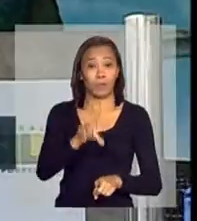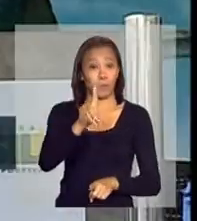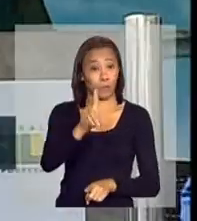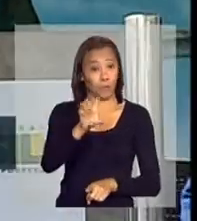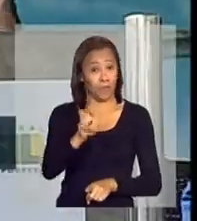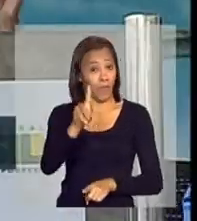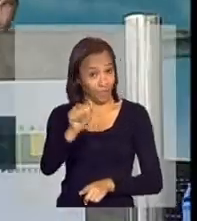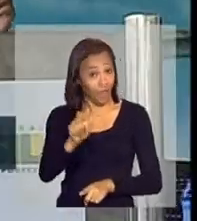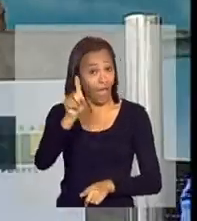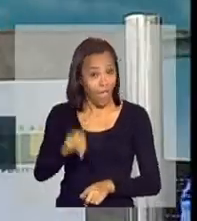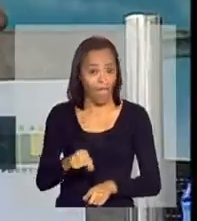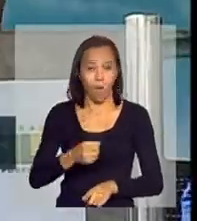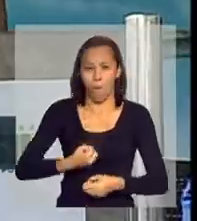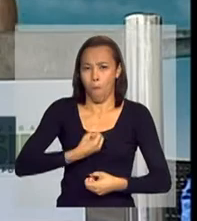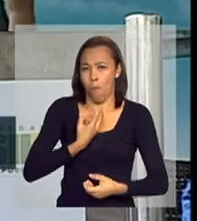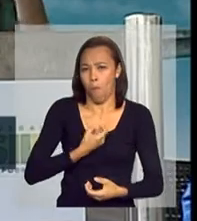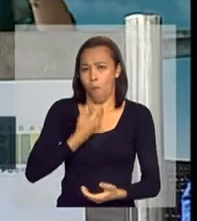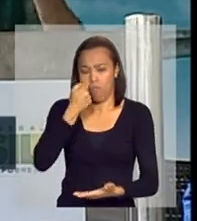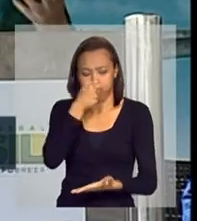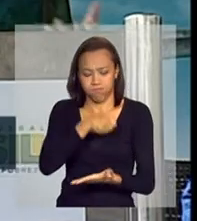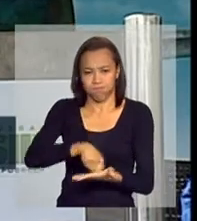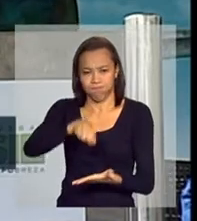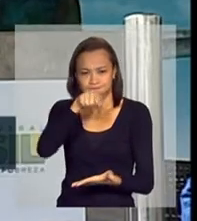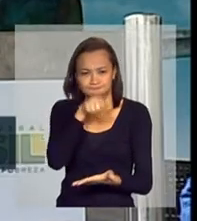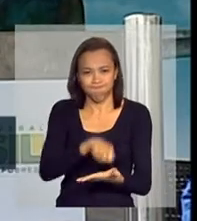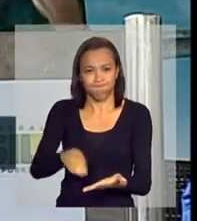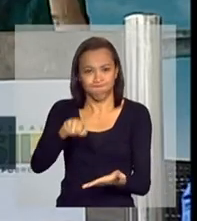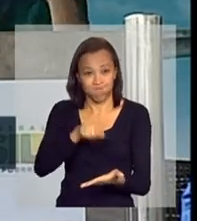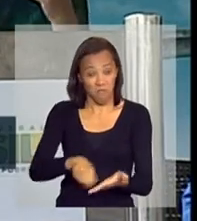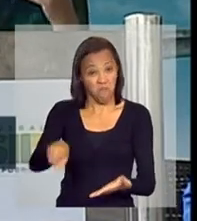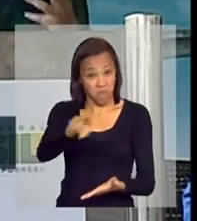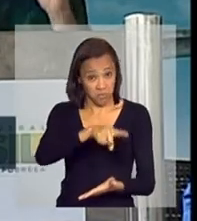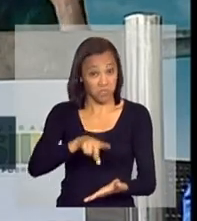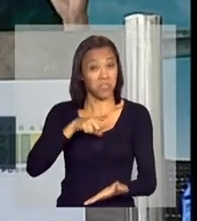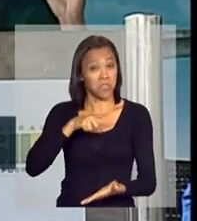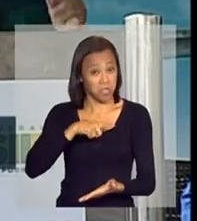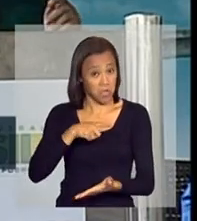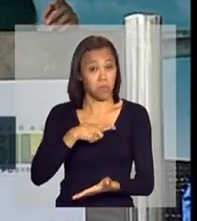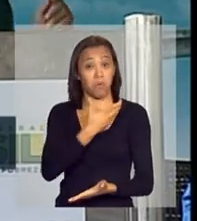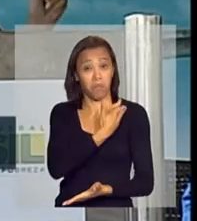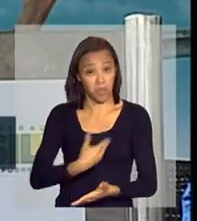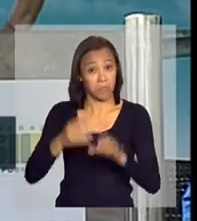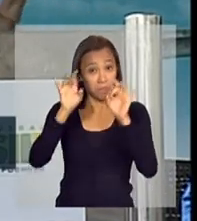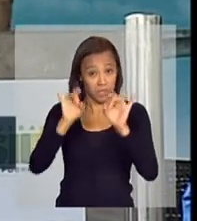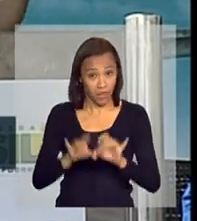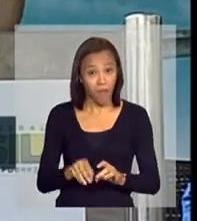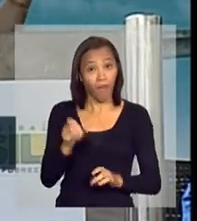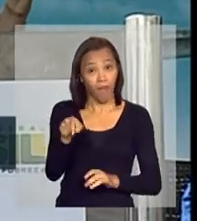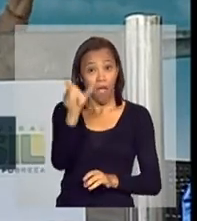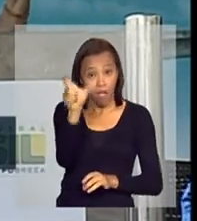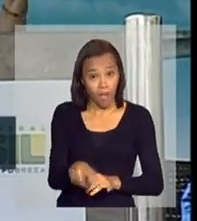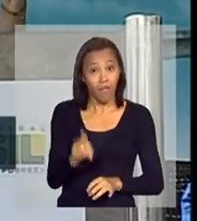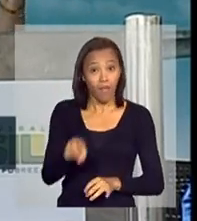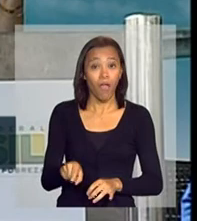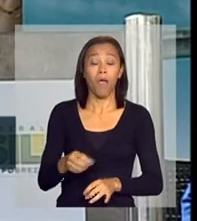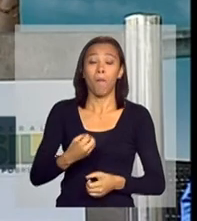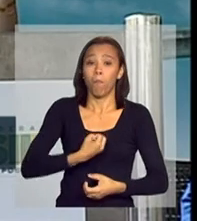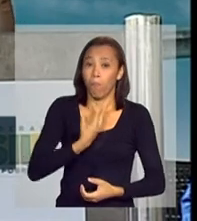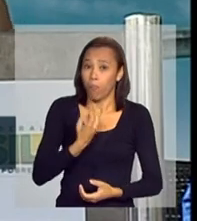é um poeta, vocês têm um governador especial, ele é um poeta, ele